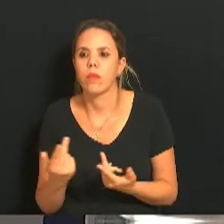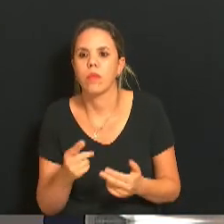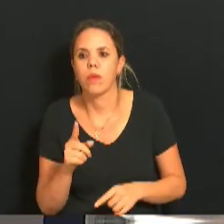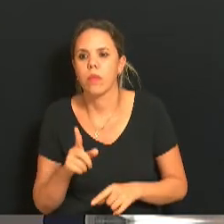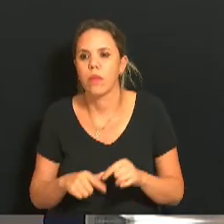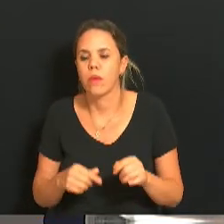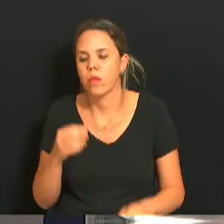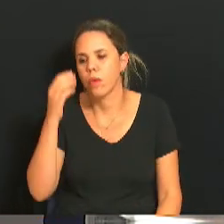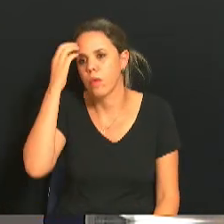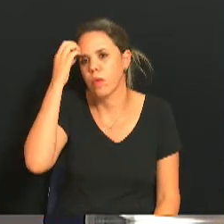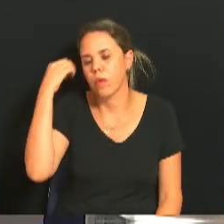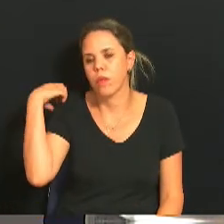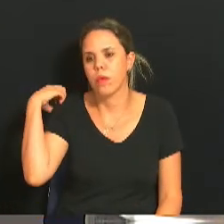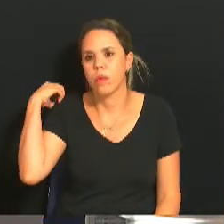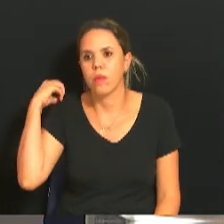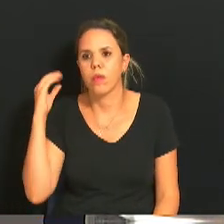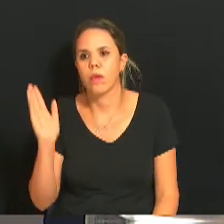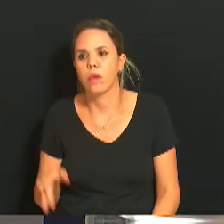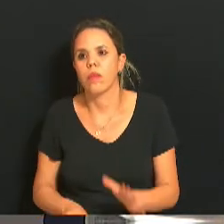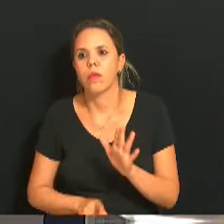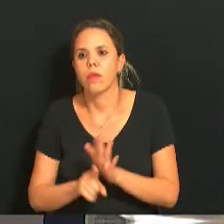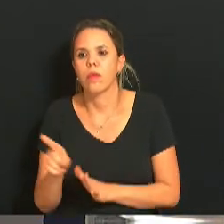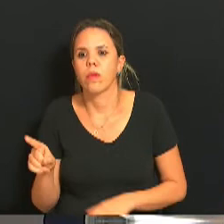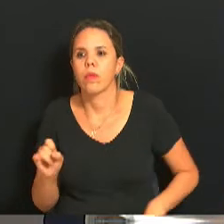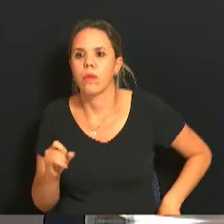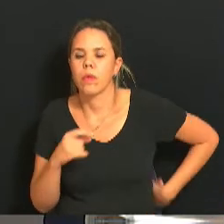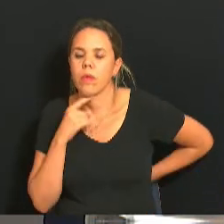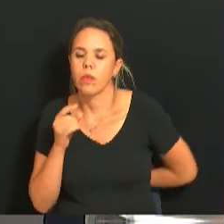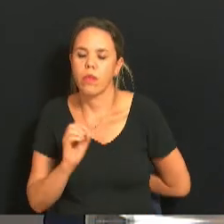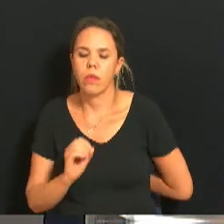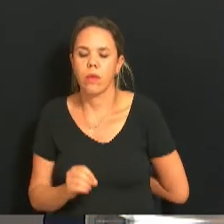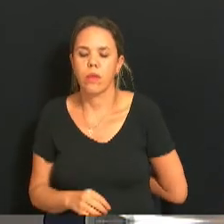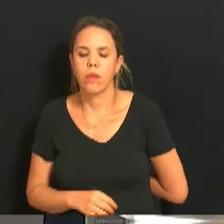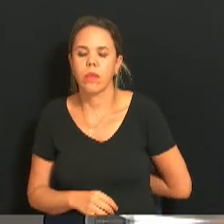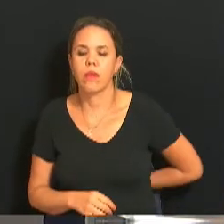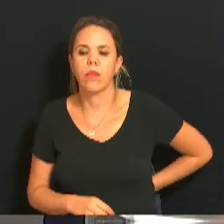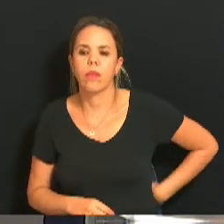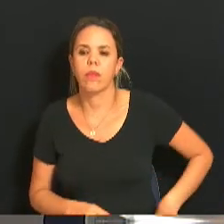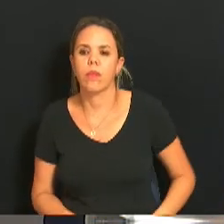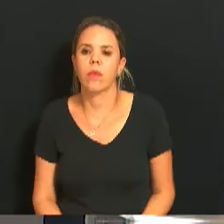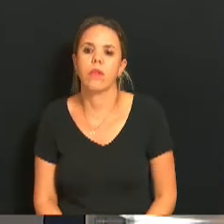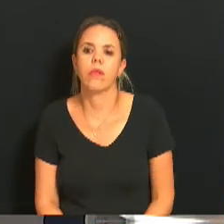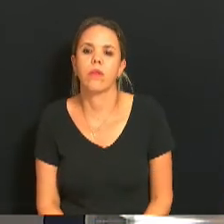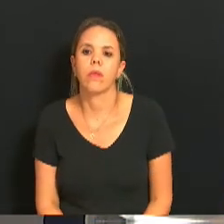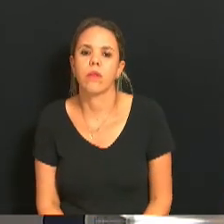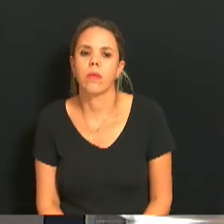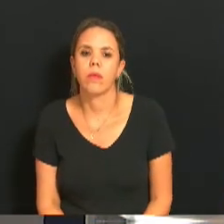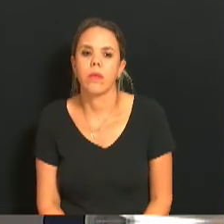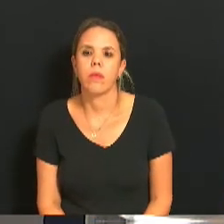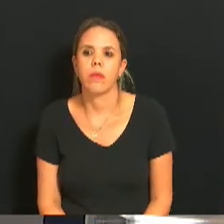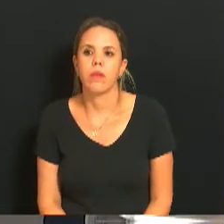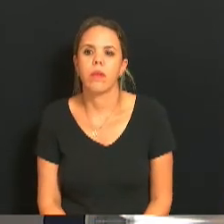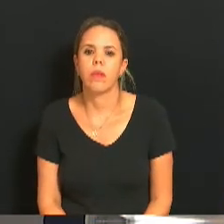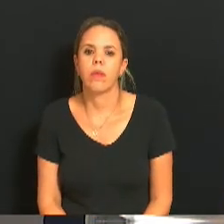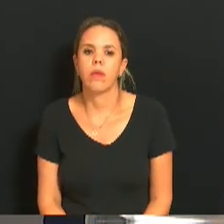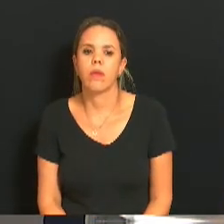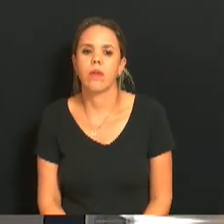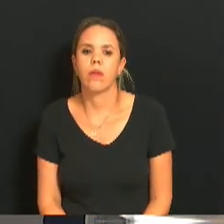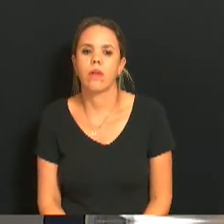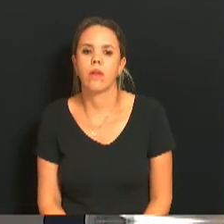material mas eu quero já perguntará o governador é o descerramento de semana intenso